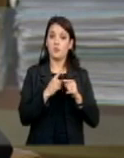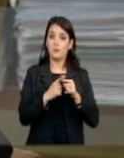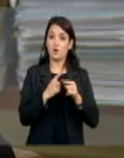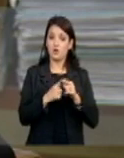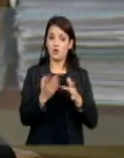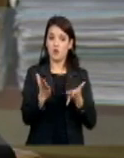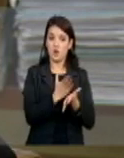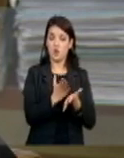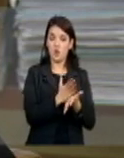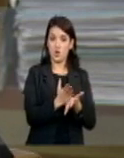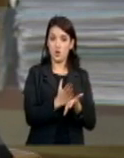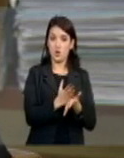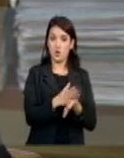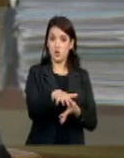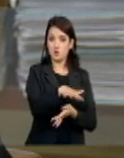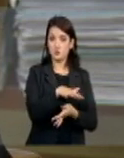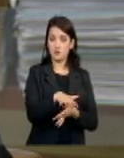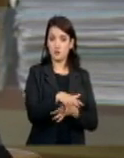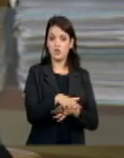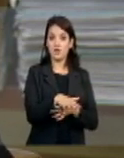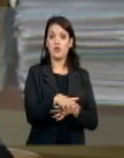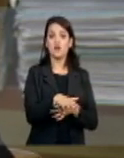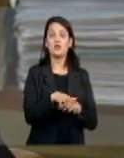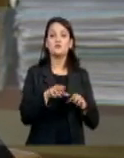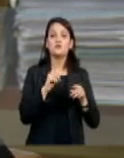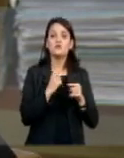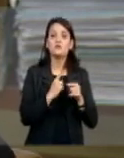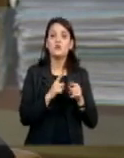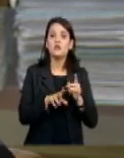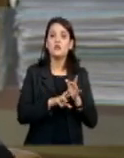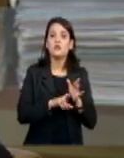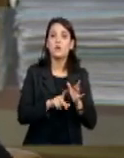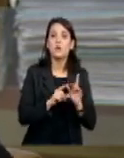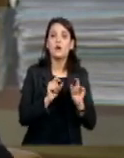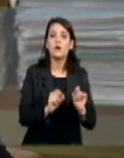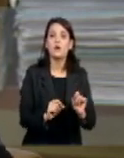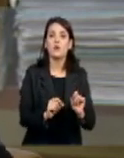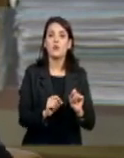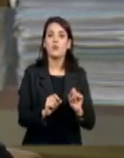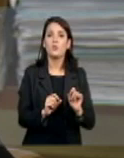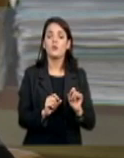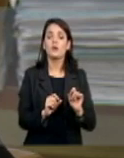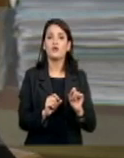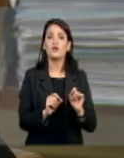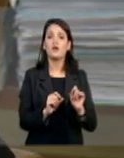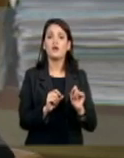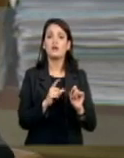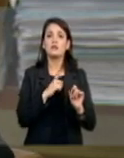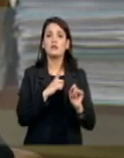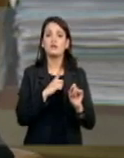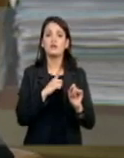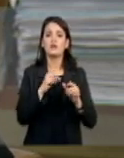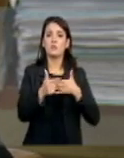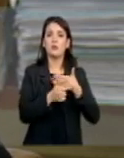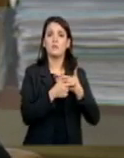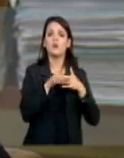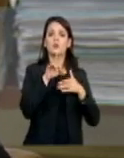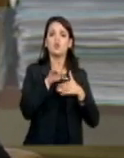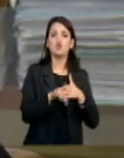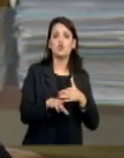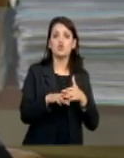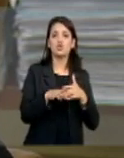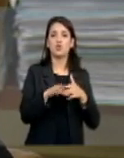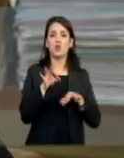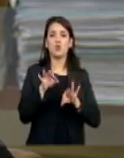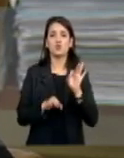ao contribuinte posição de eqüidistância nem dispõe do atributo apenas inerente à jurisdição